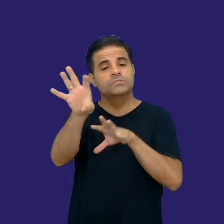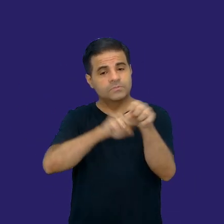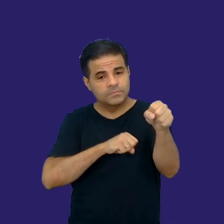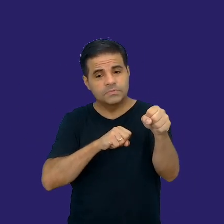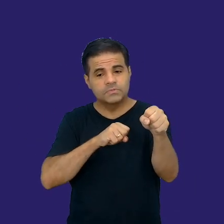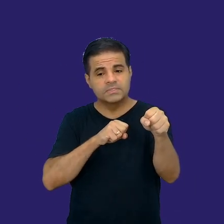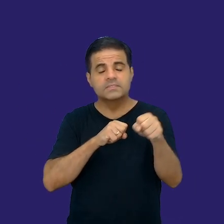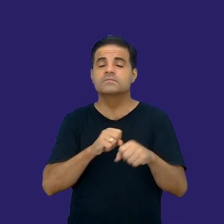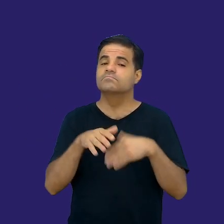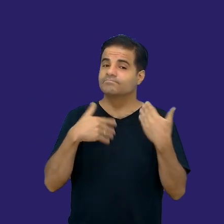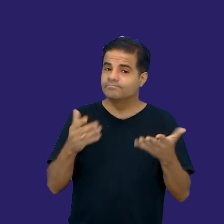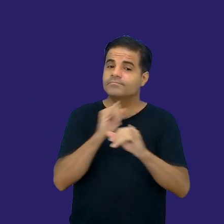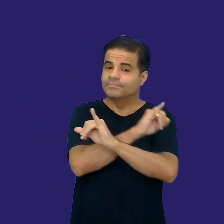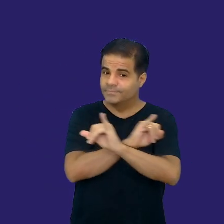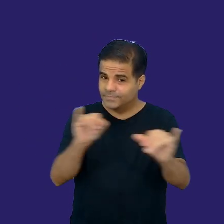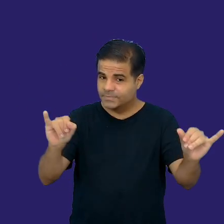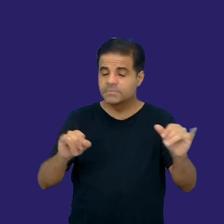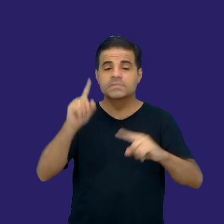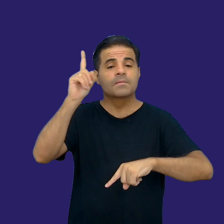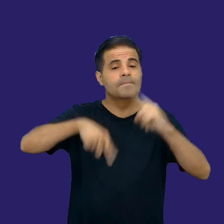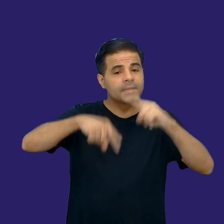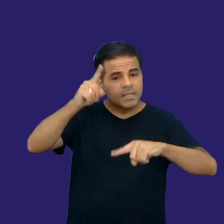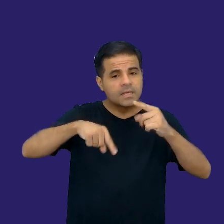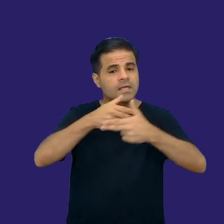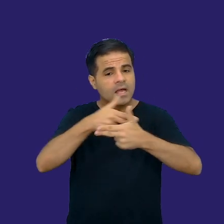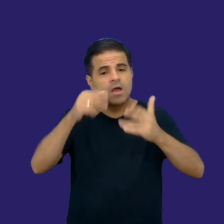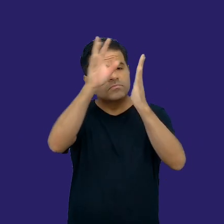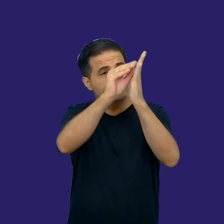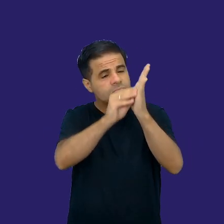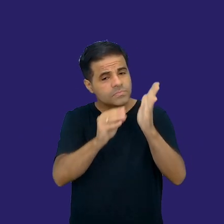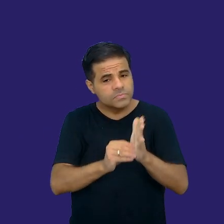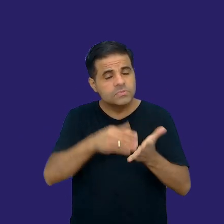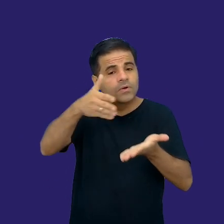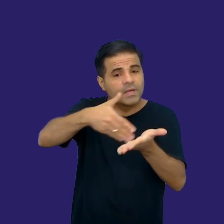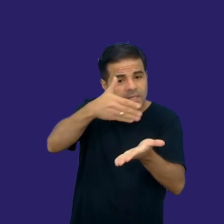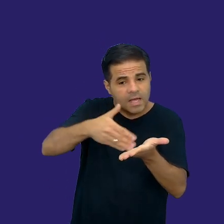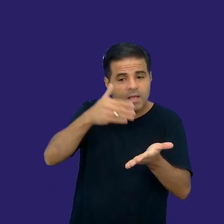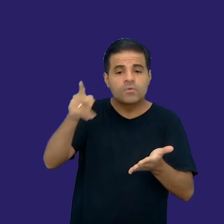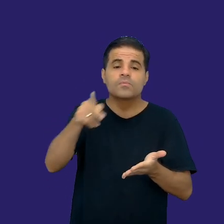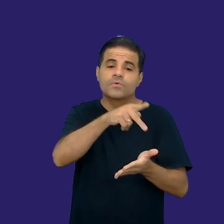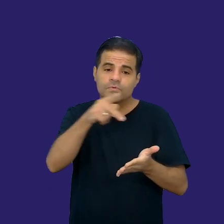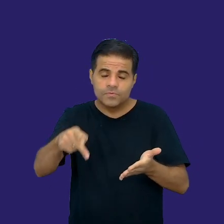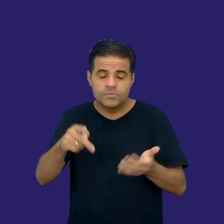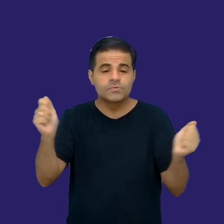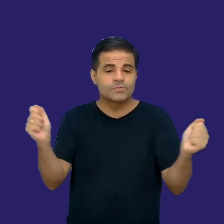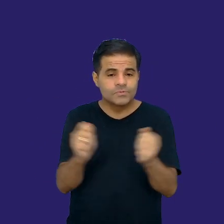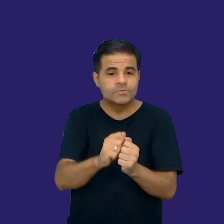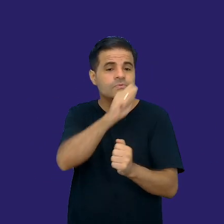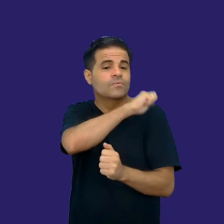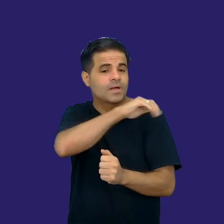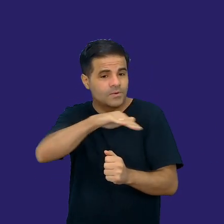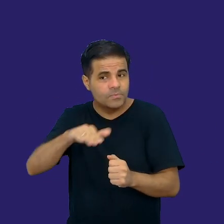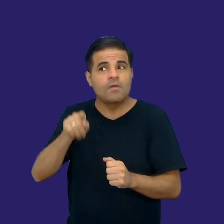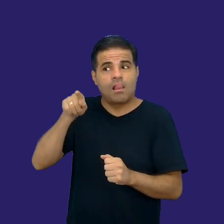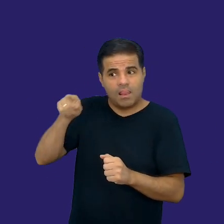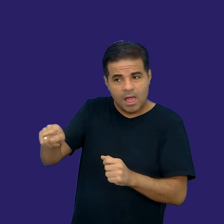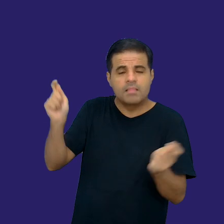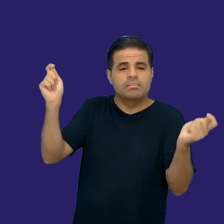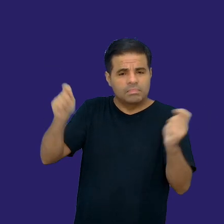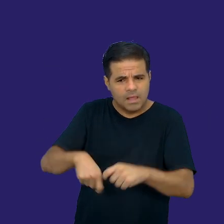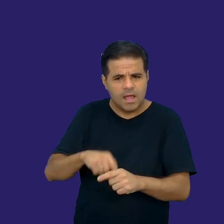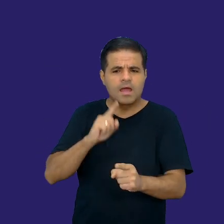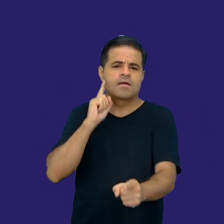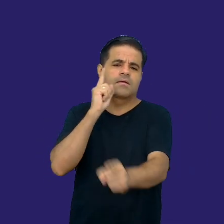formações. Informamos que esse material ele é composto pelo caderno do professor e do aluno, e lá vocês poderão